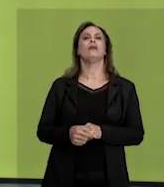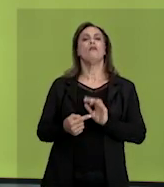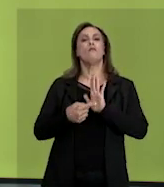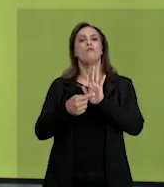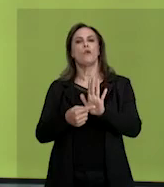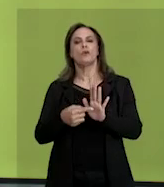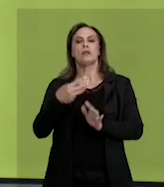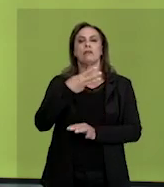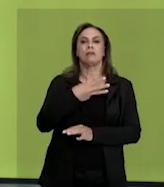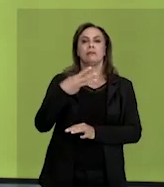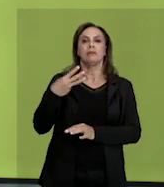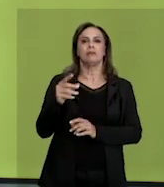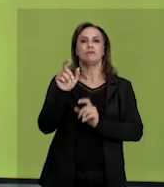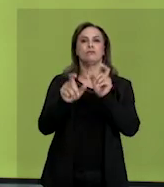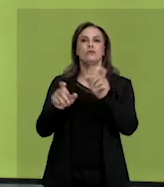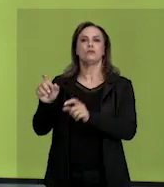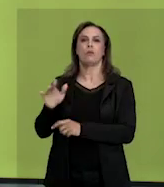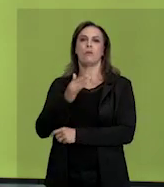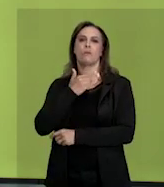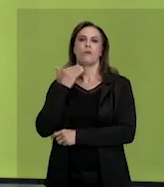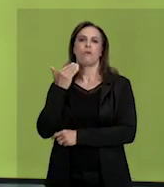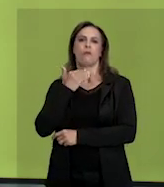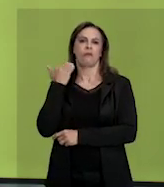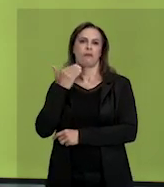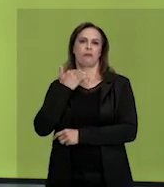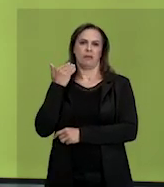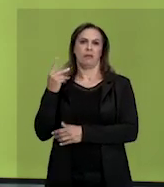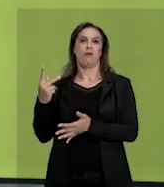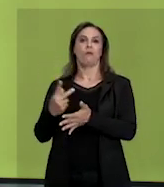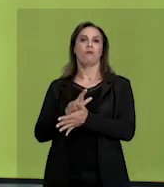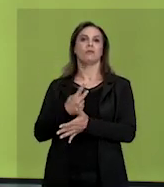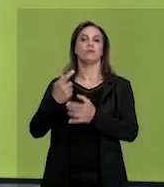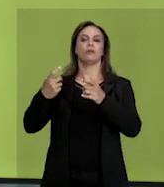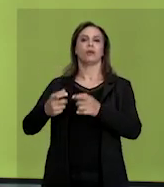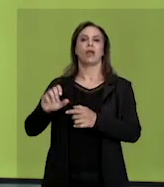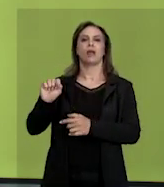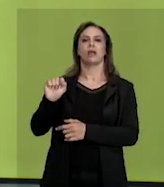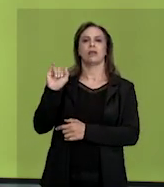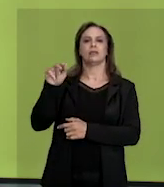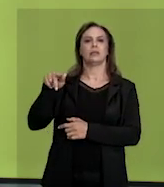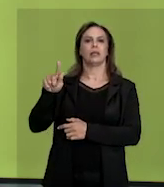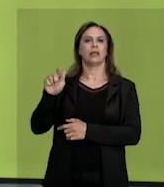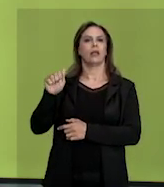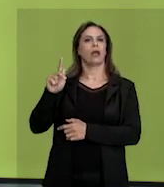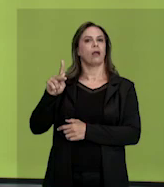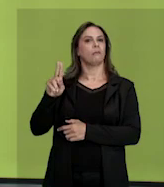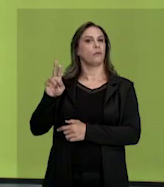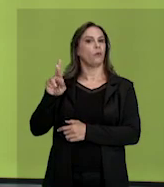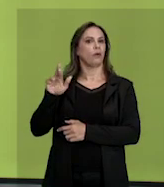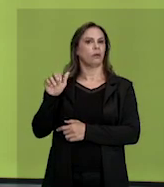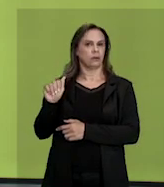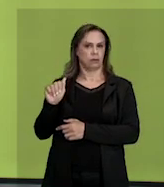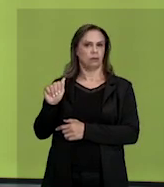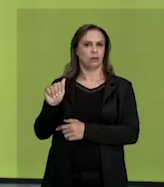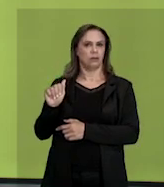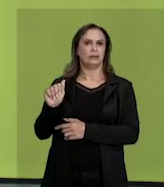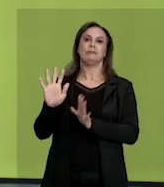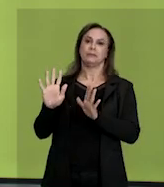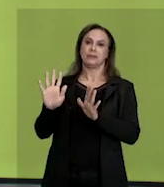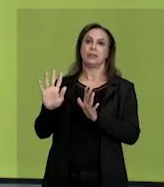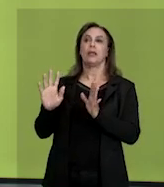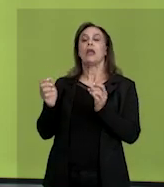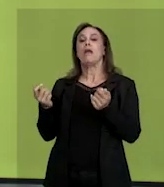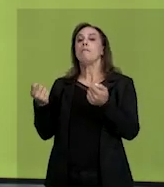em Singapura, supostamente associadas à vacinação. E aí os autores dizem que um